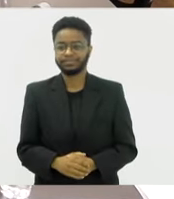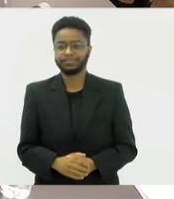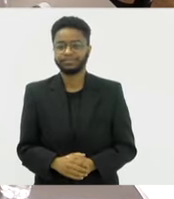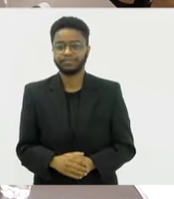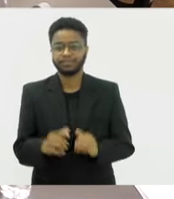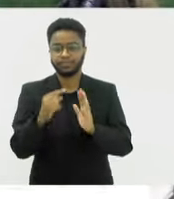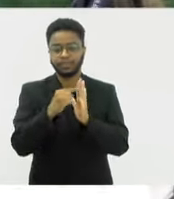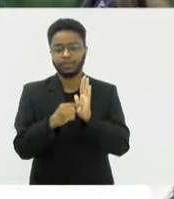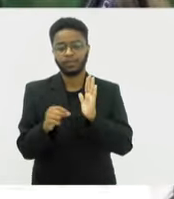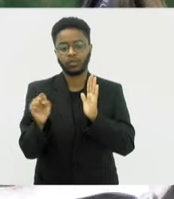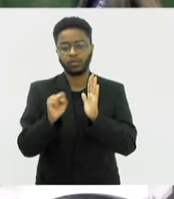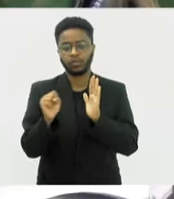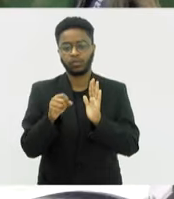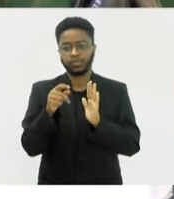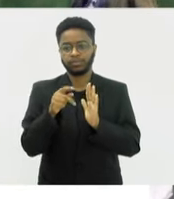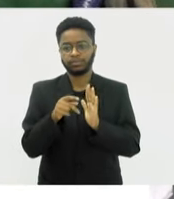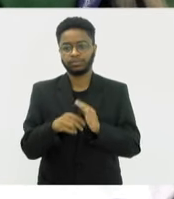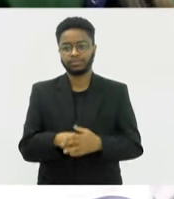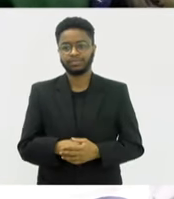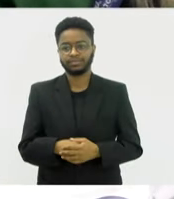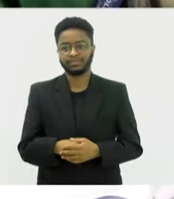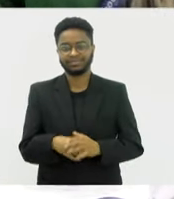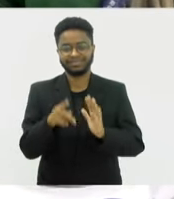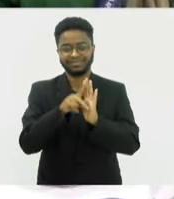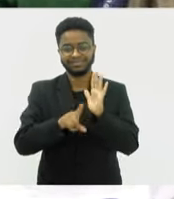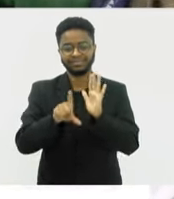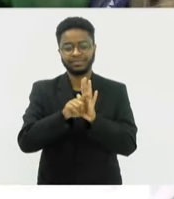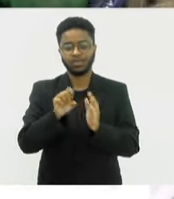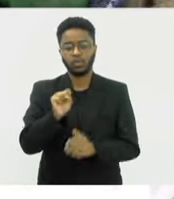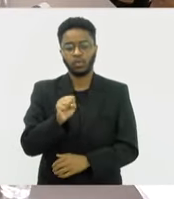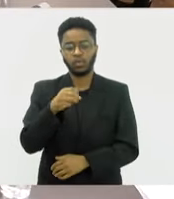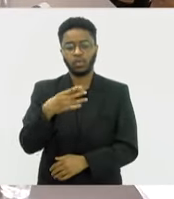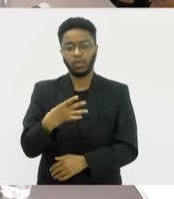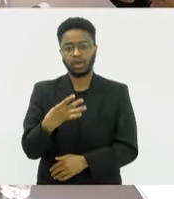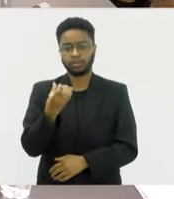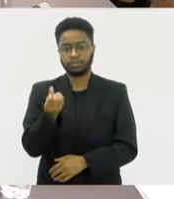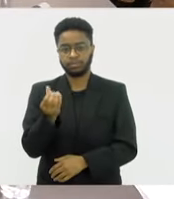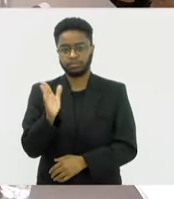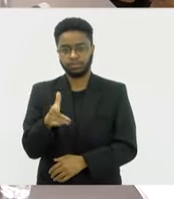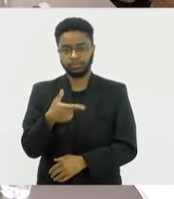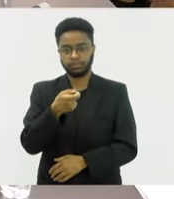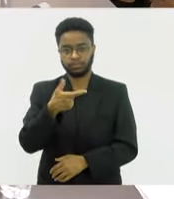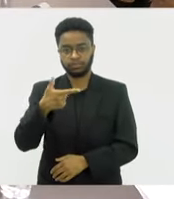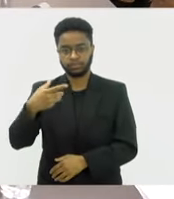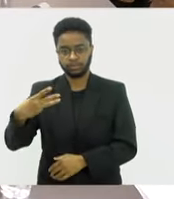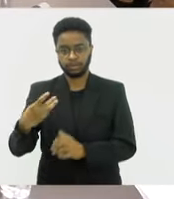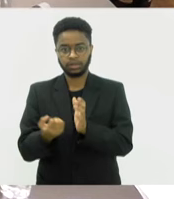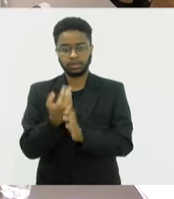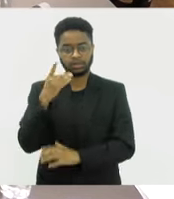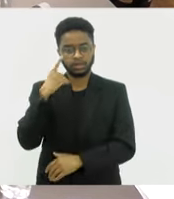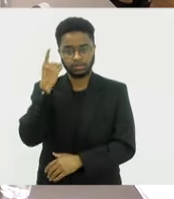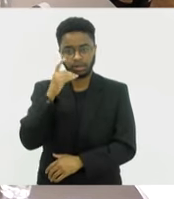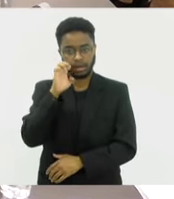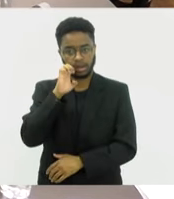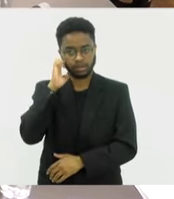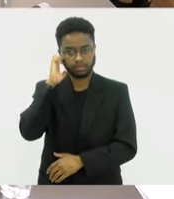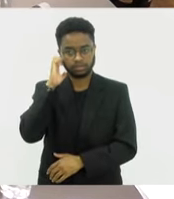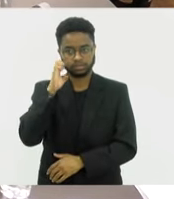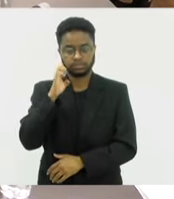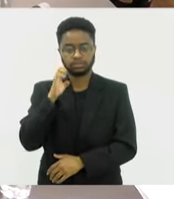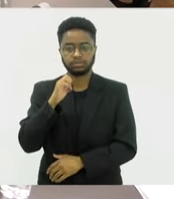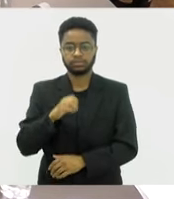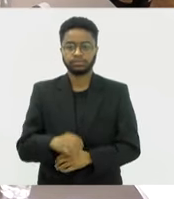Item 8 da pauta. Projeto de lei 846 de 23, de autoria da deputada Élica Takimoto, deputados